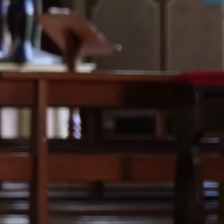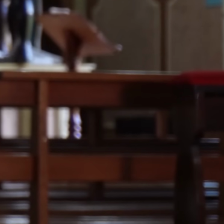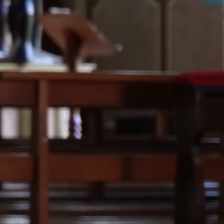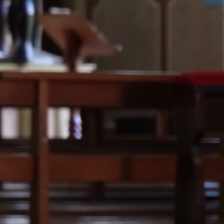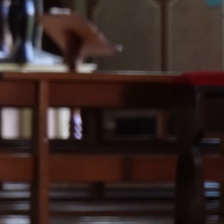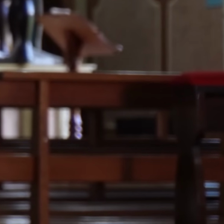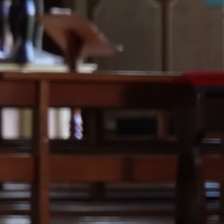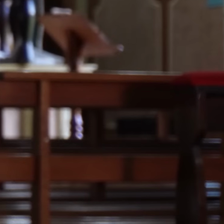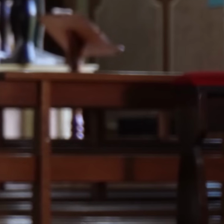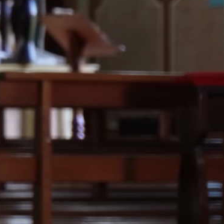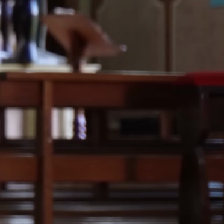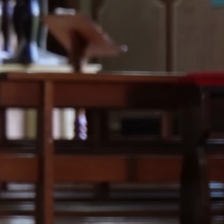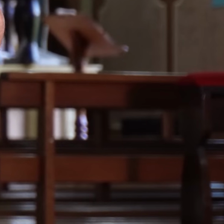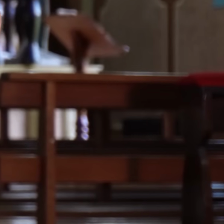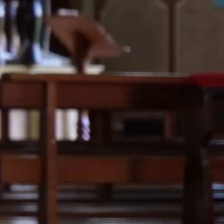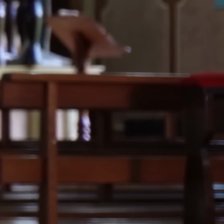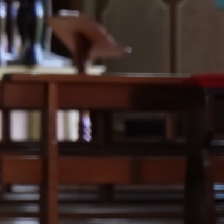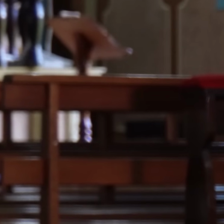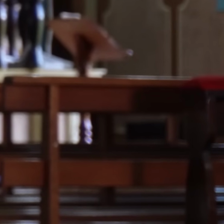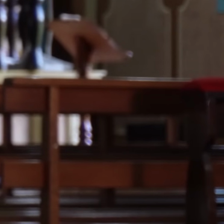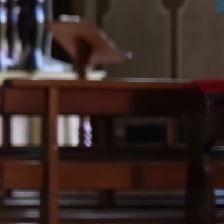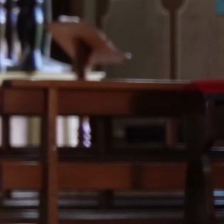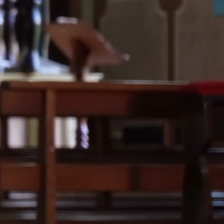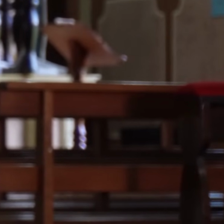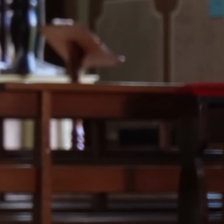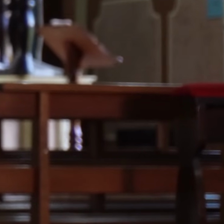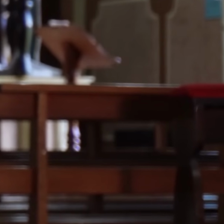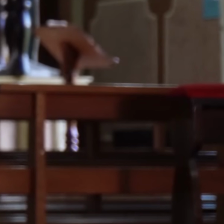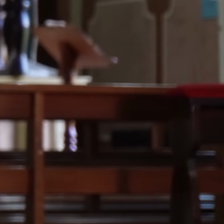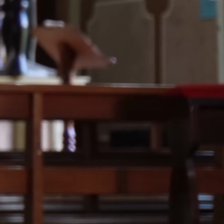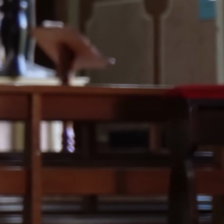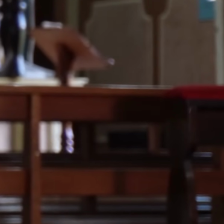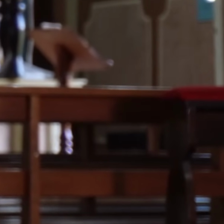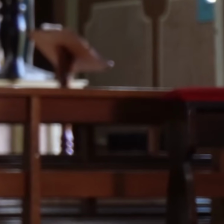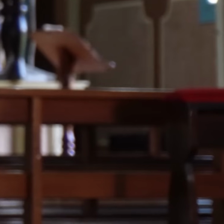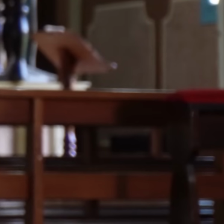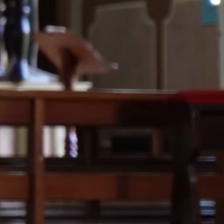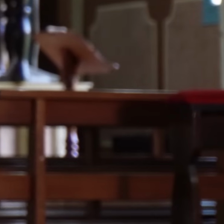Não precisa chorar. Agora é. Acabou. Todo mundo.